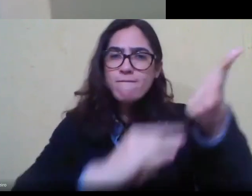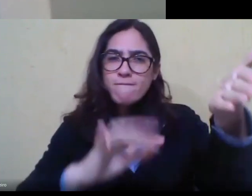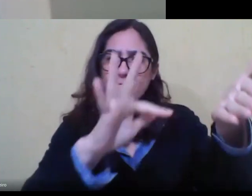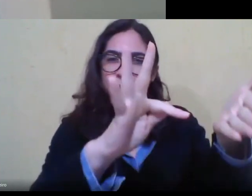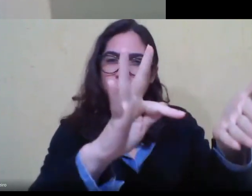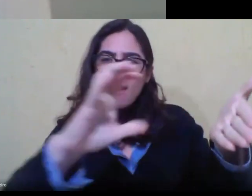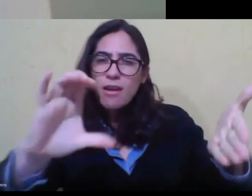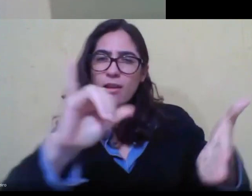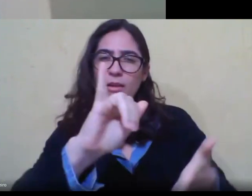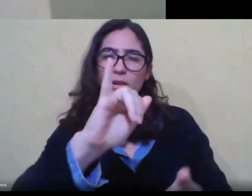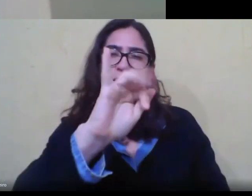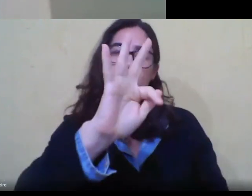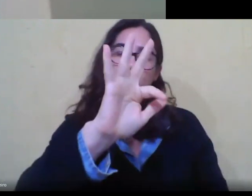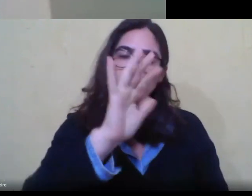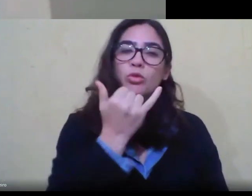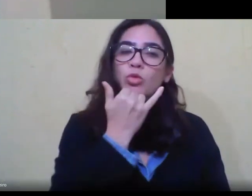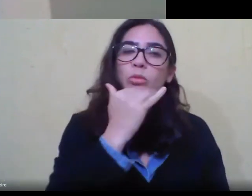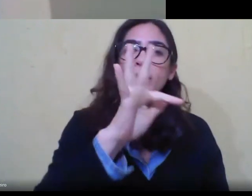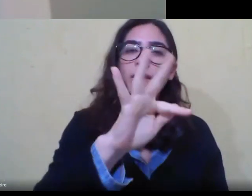a gente